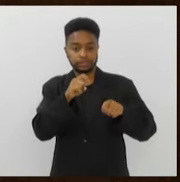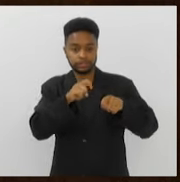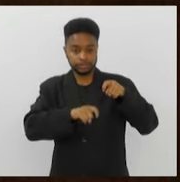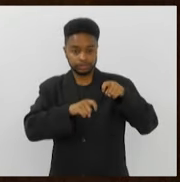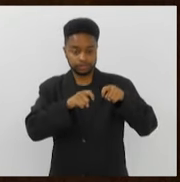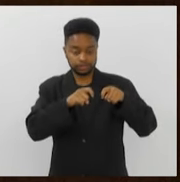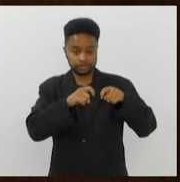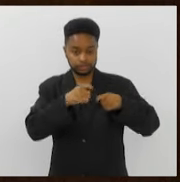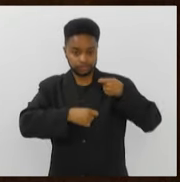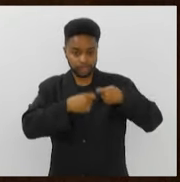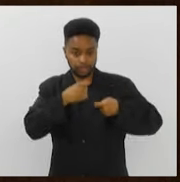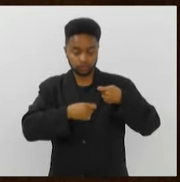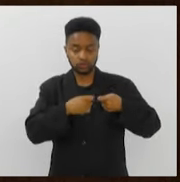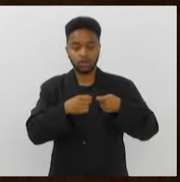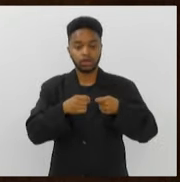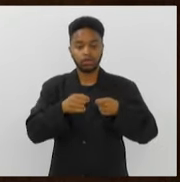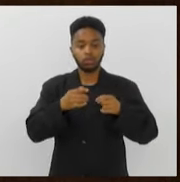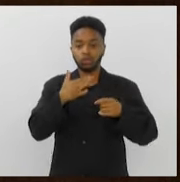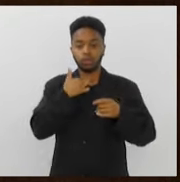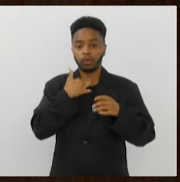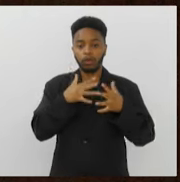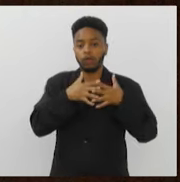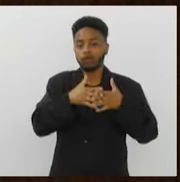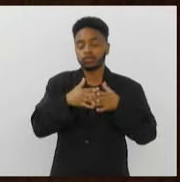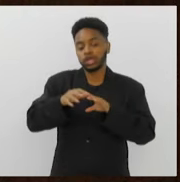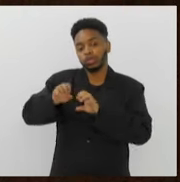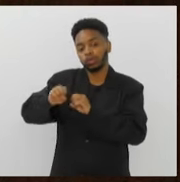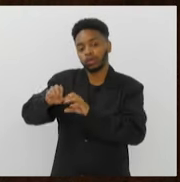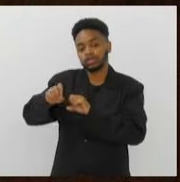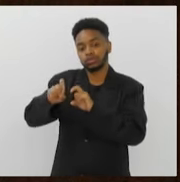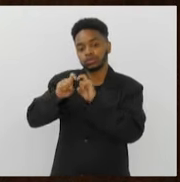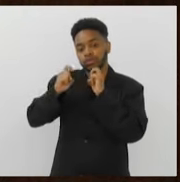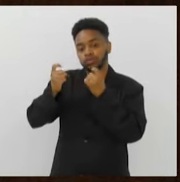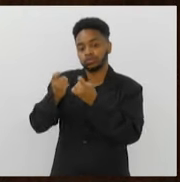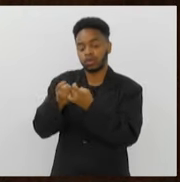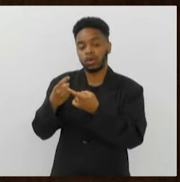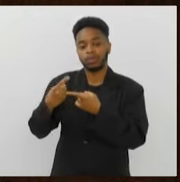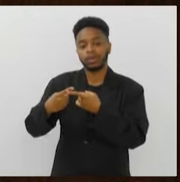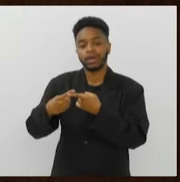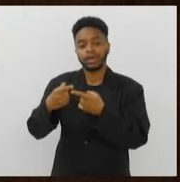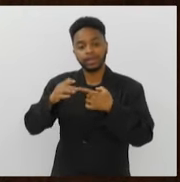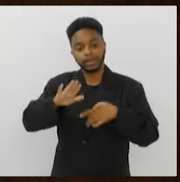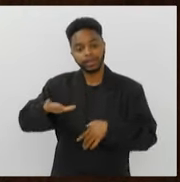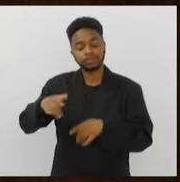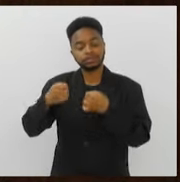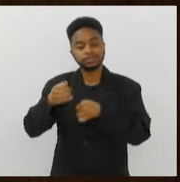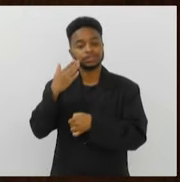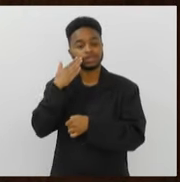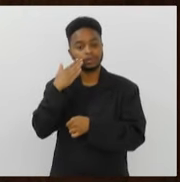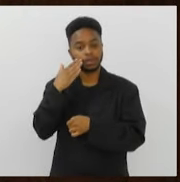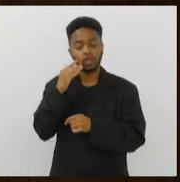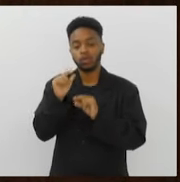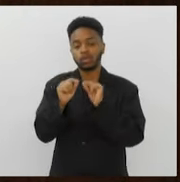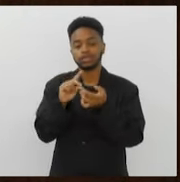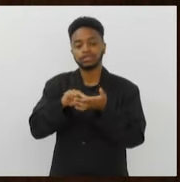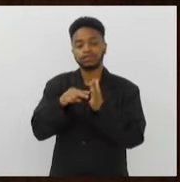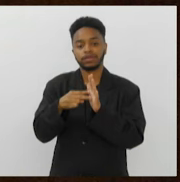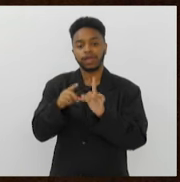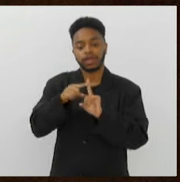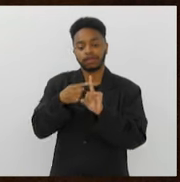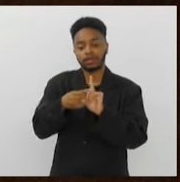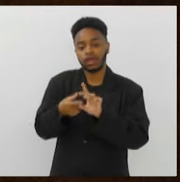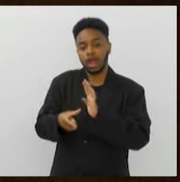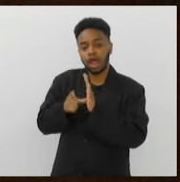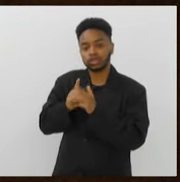sexual é para as crianças saberem, né? Não só a questão da morfologia, mas o que é a gravidez precoce,